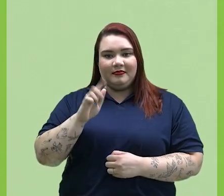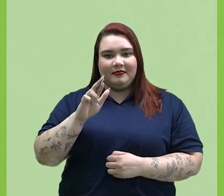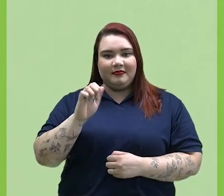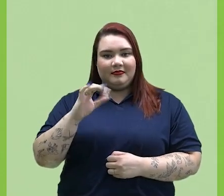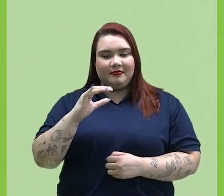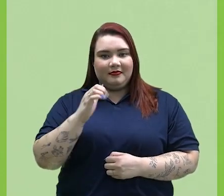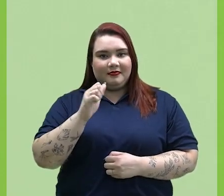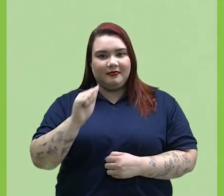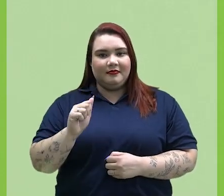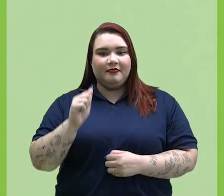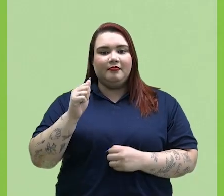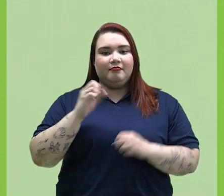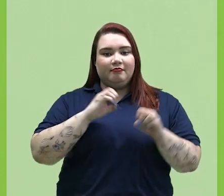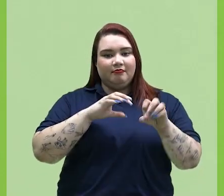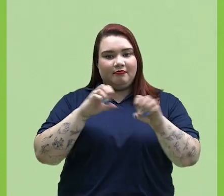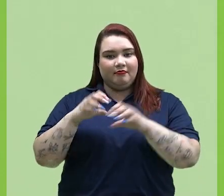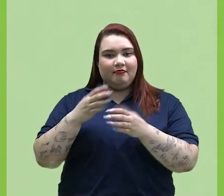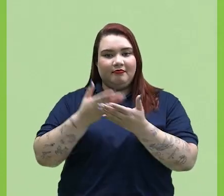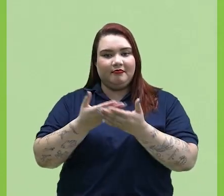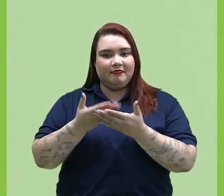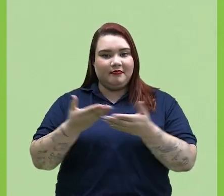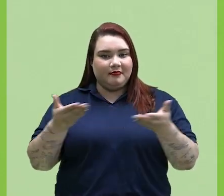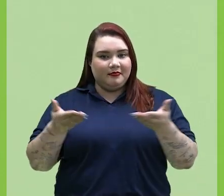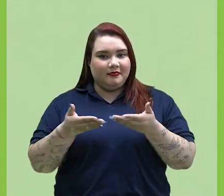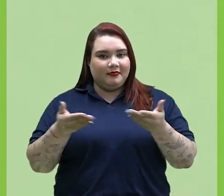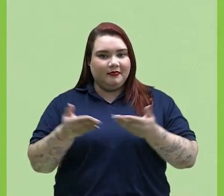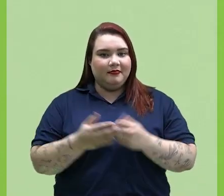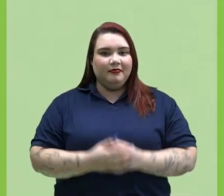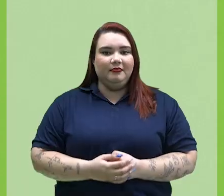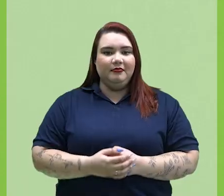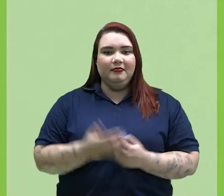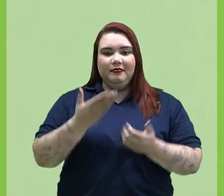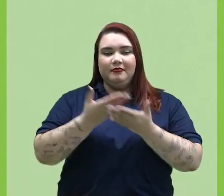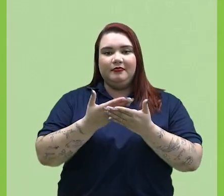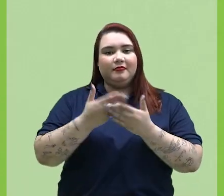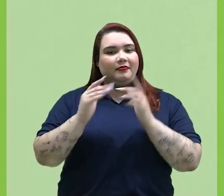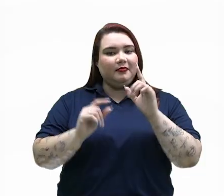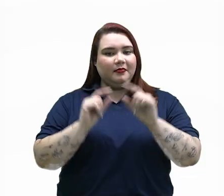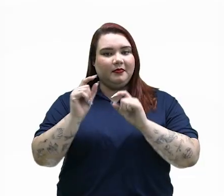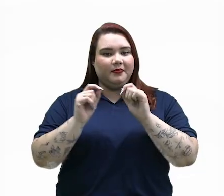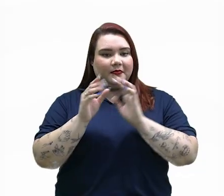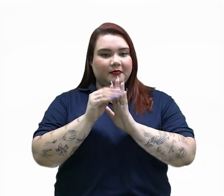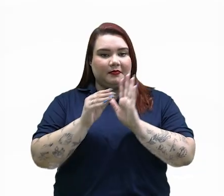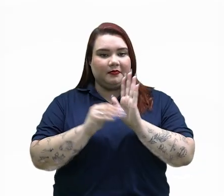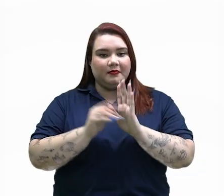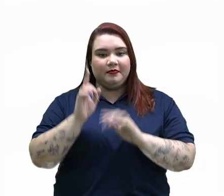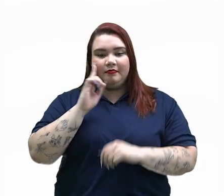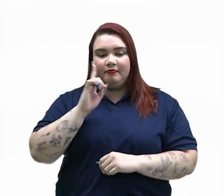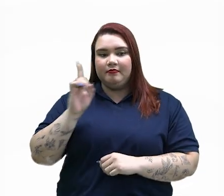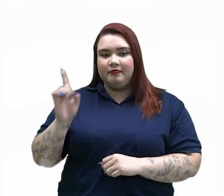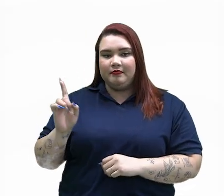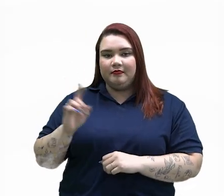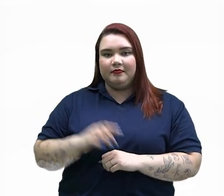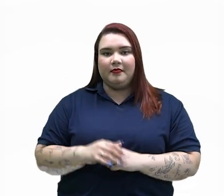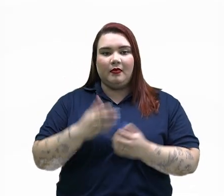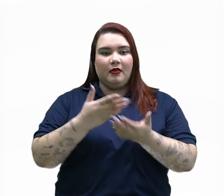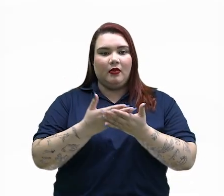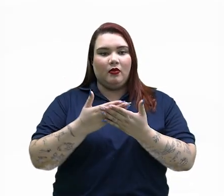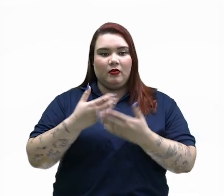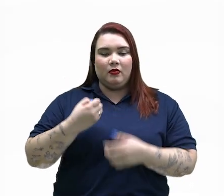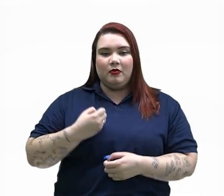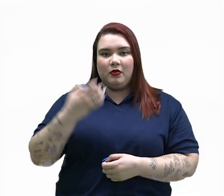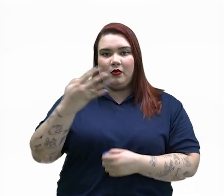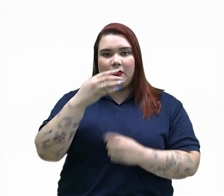de Química, que vai acompanhar vocês na aula de hoje. Bora dar uma olhadinha no que nós vamos estudar. Aula